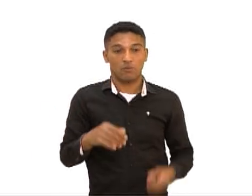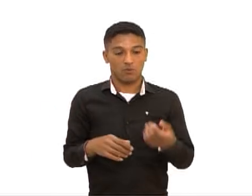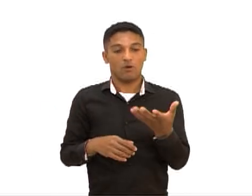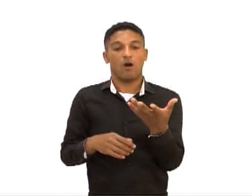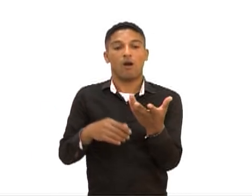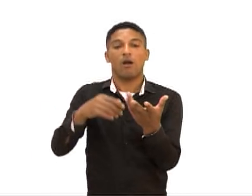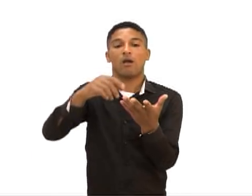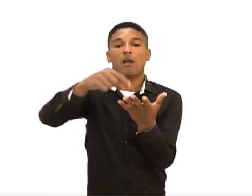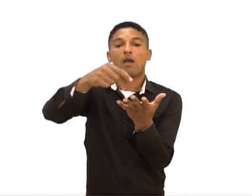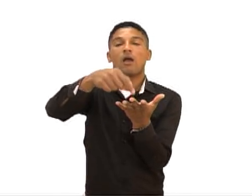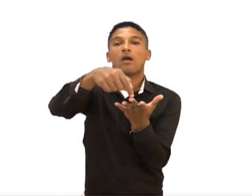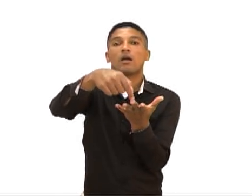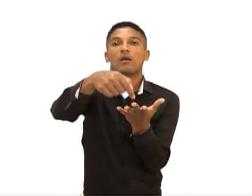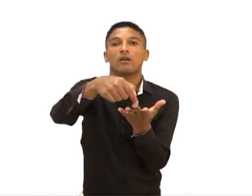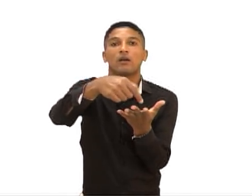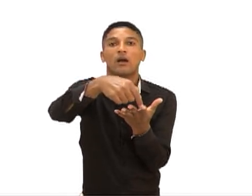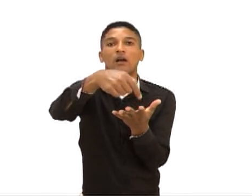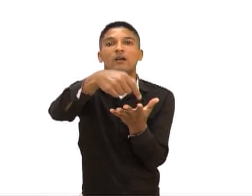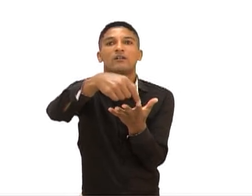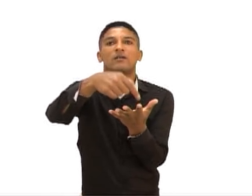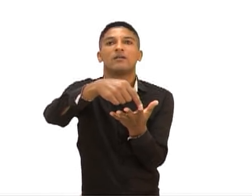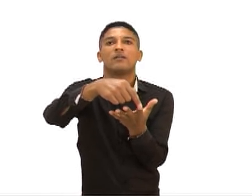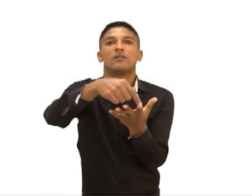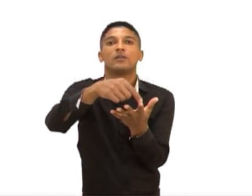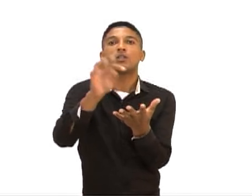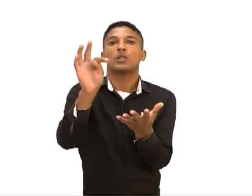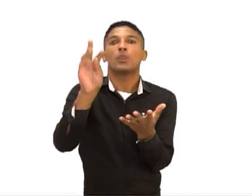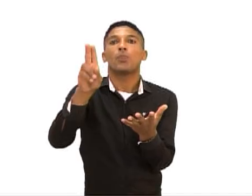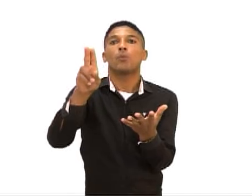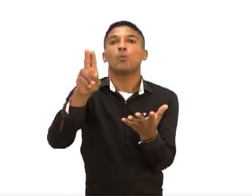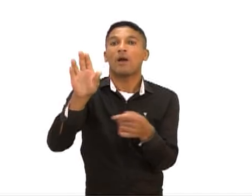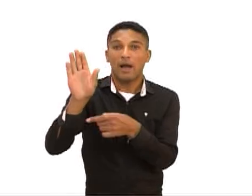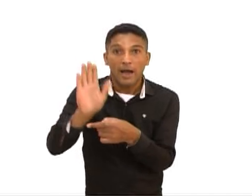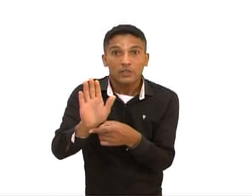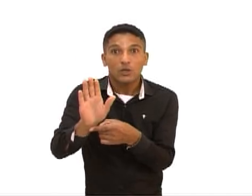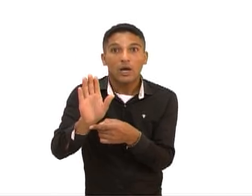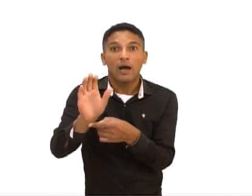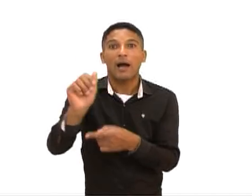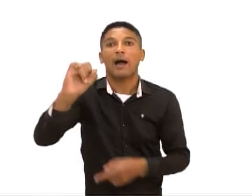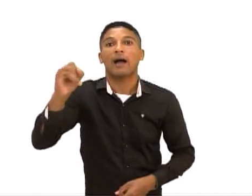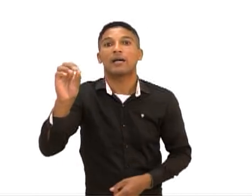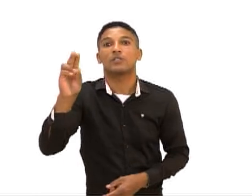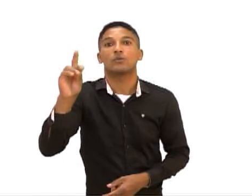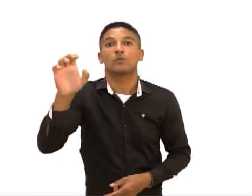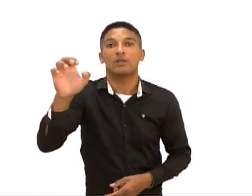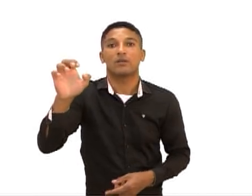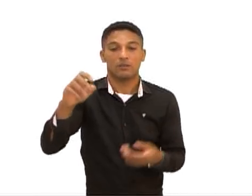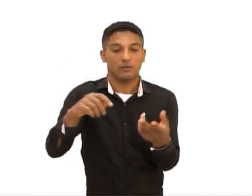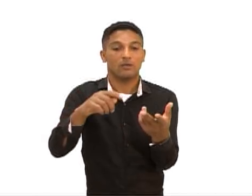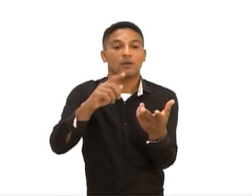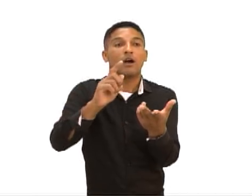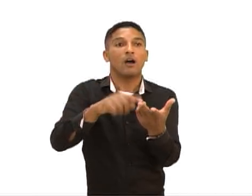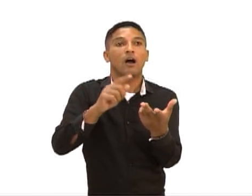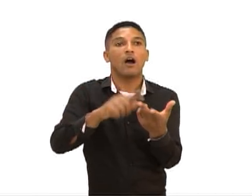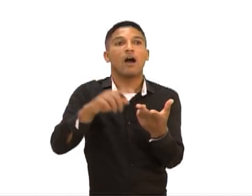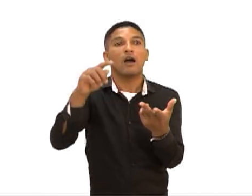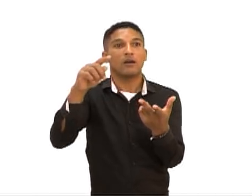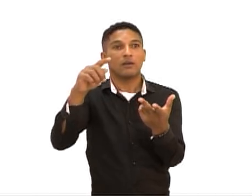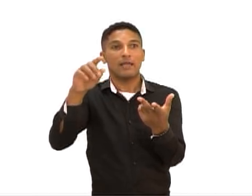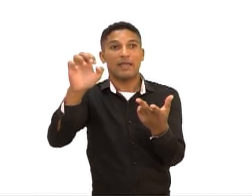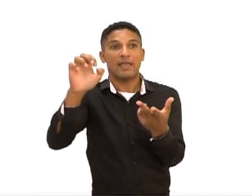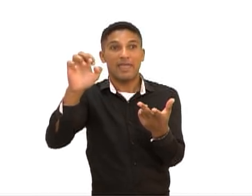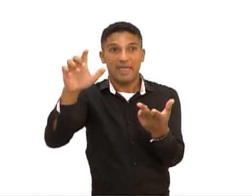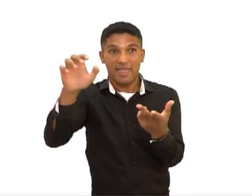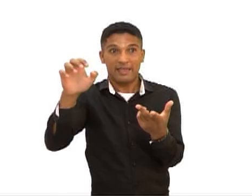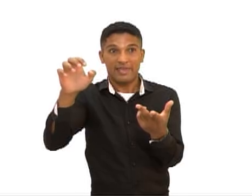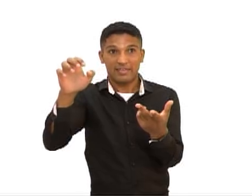presente do modo indicativo, do presente do modo subjuntivo, para daí sim fazer a composição do imperativo afirmativo. De que forma que a gente